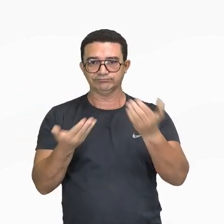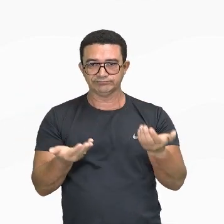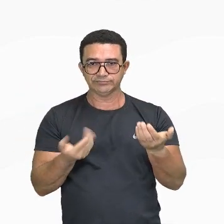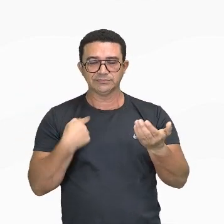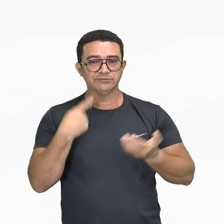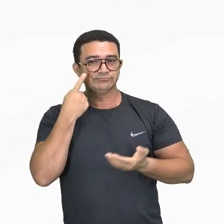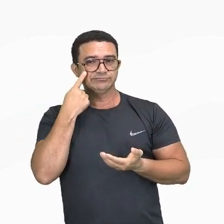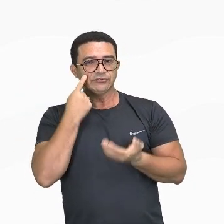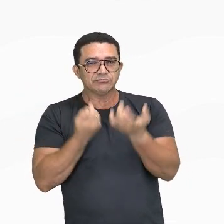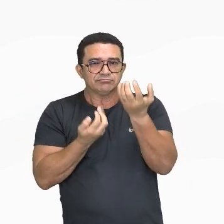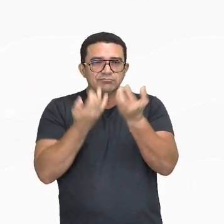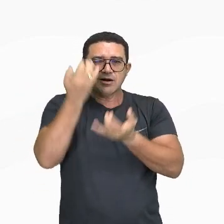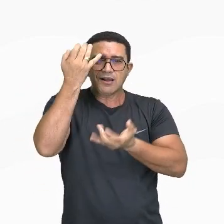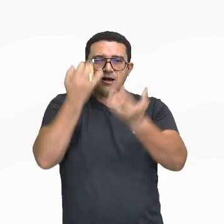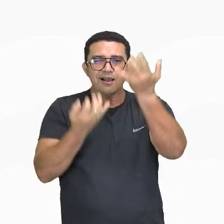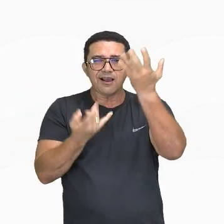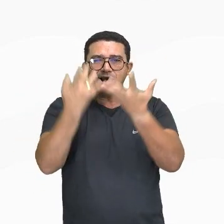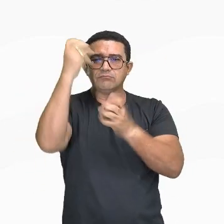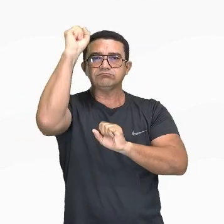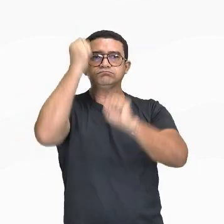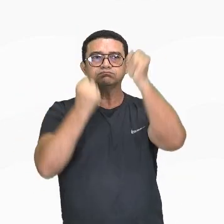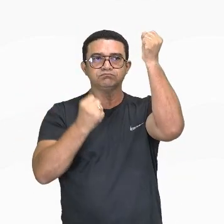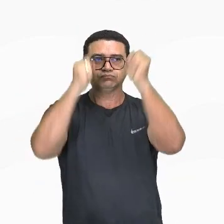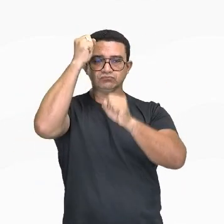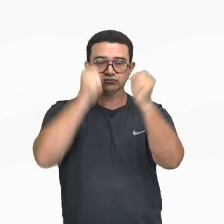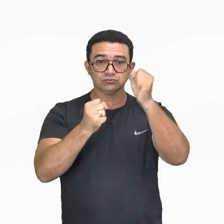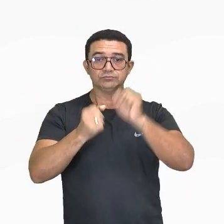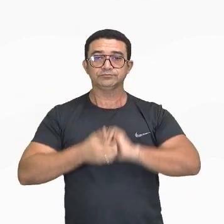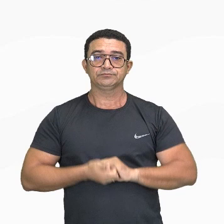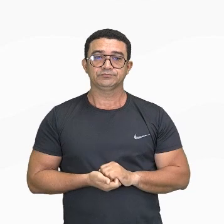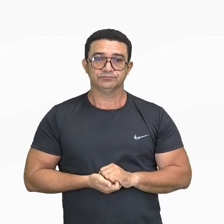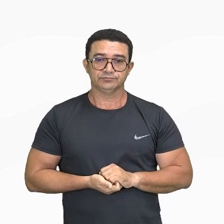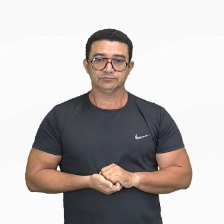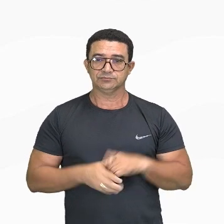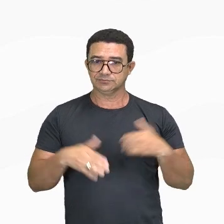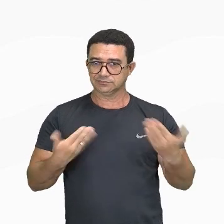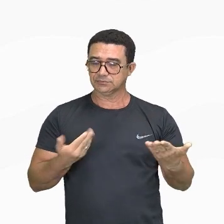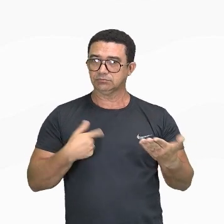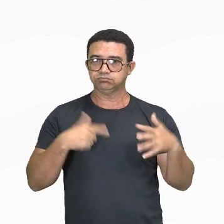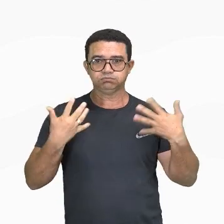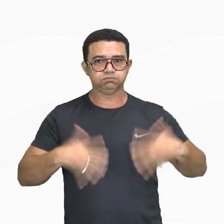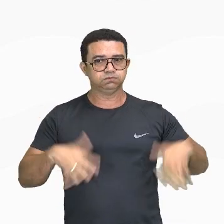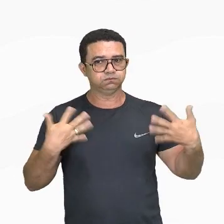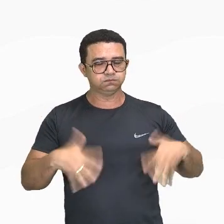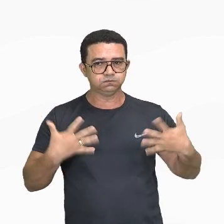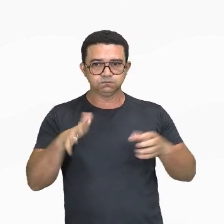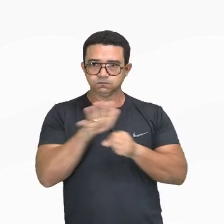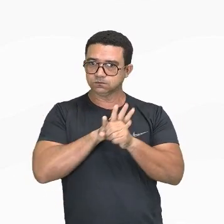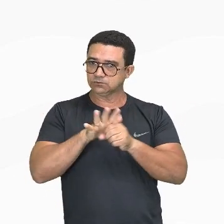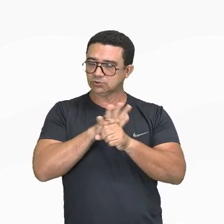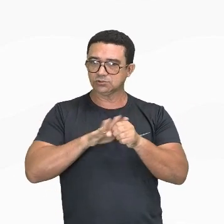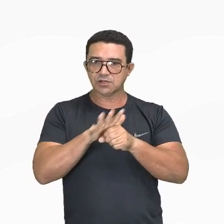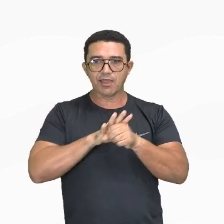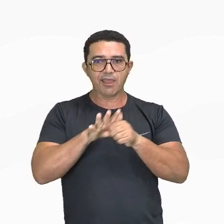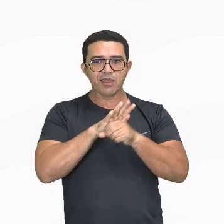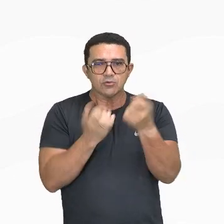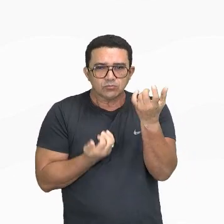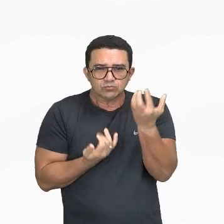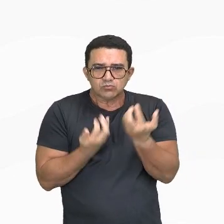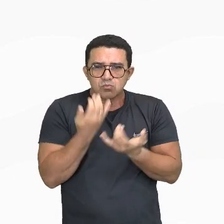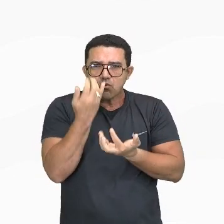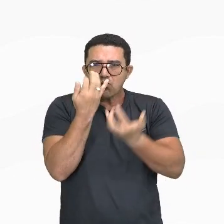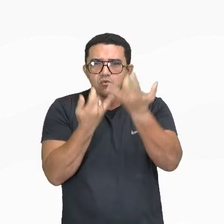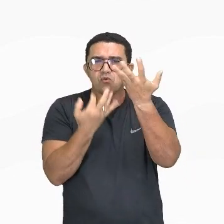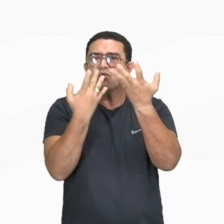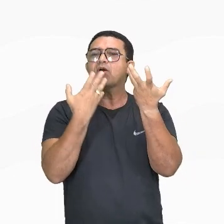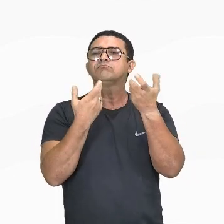observando saindo das chaminés, né, ela está em alta concentração ali de gases que vão trazer, né,